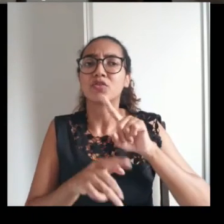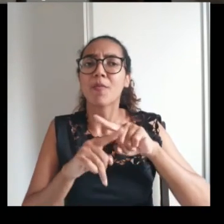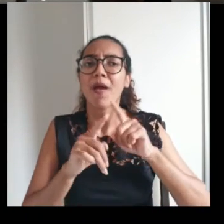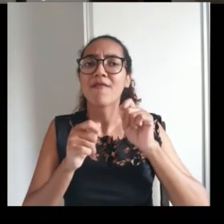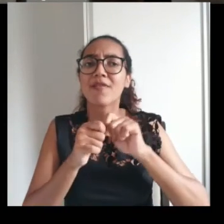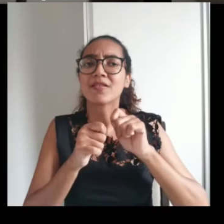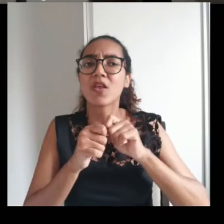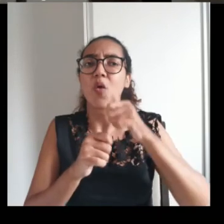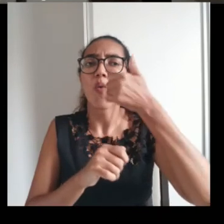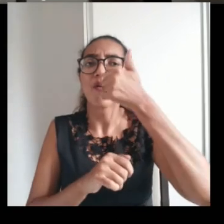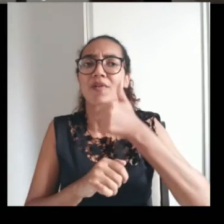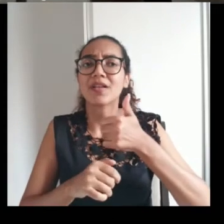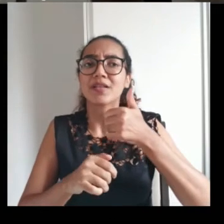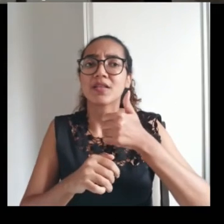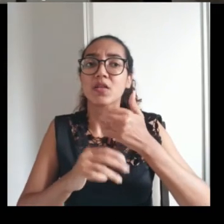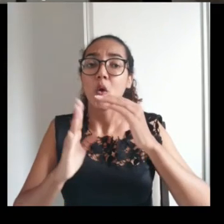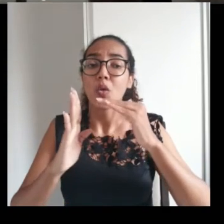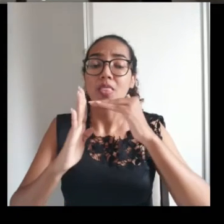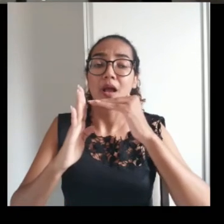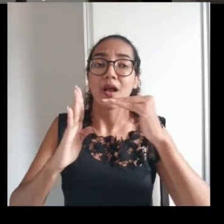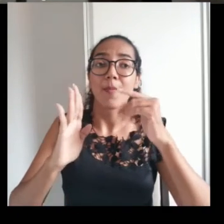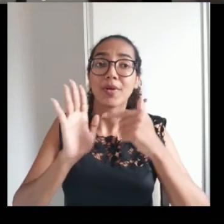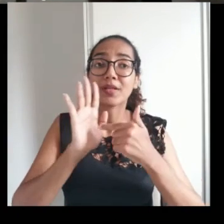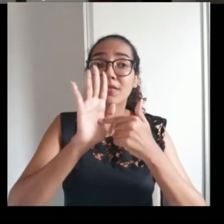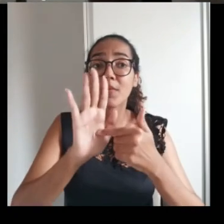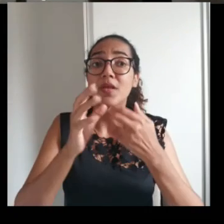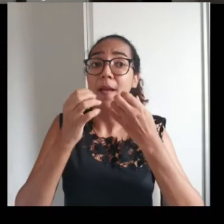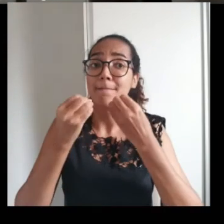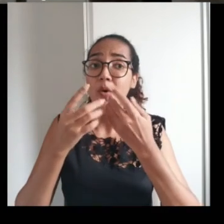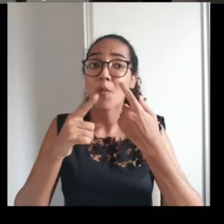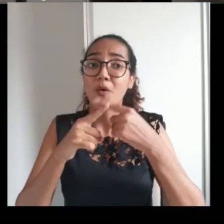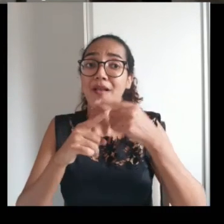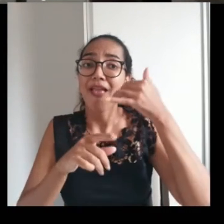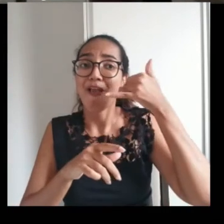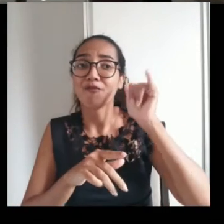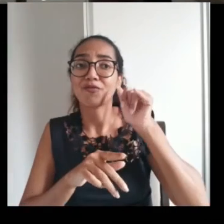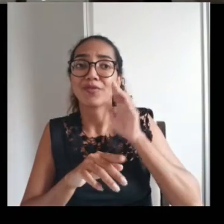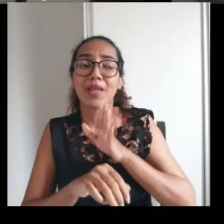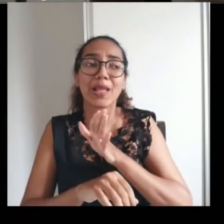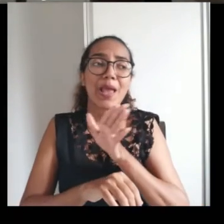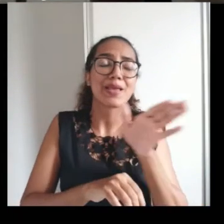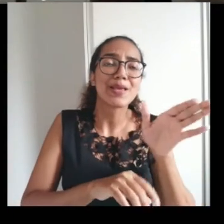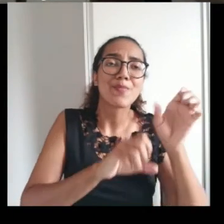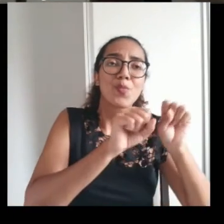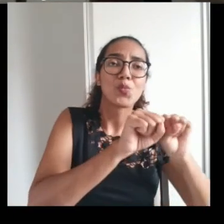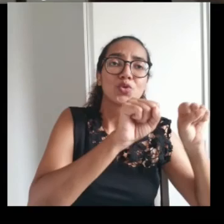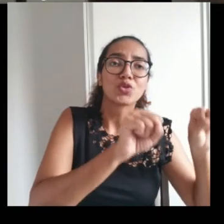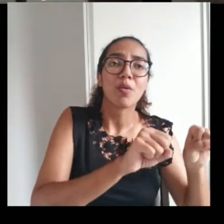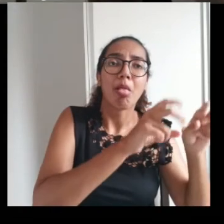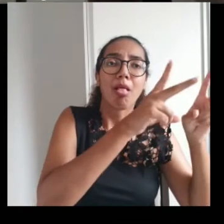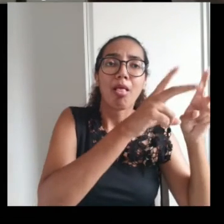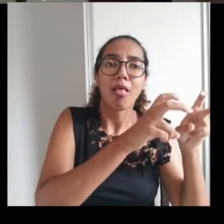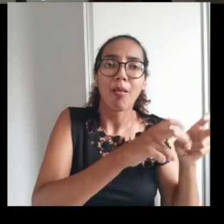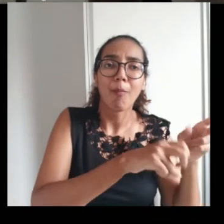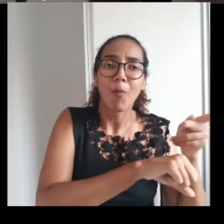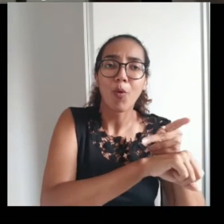também é bom, que aí você evita dele chamar, tá certo? Mas concordo com você que isso pode também ser regra do negócio,